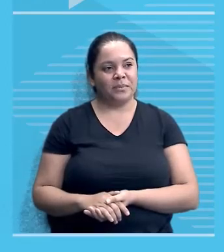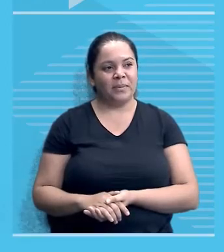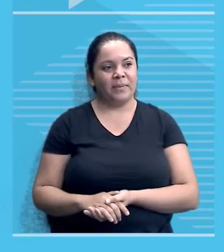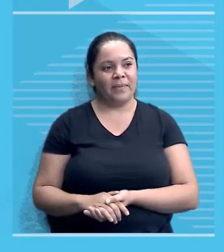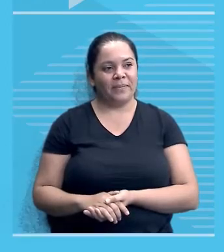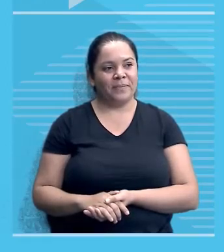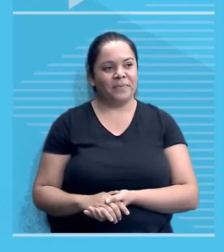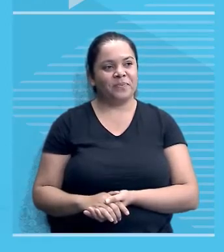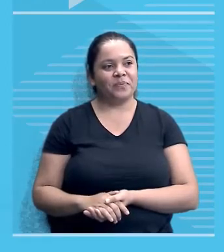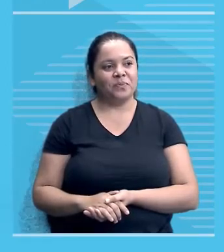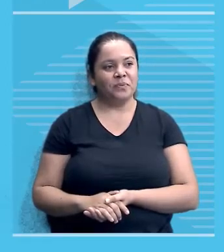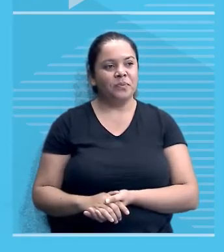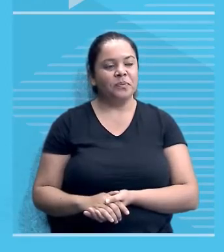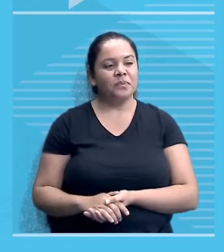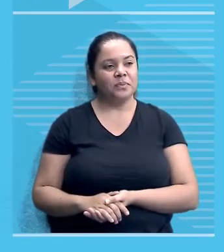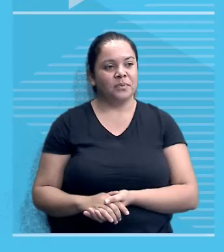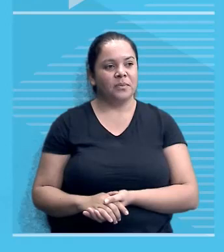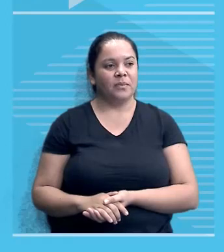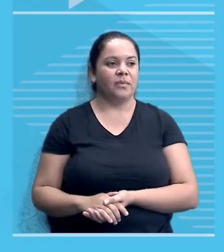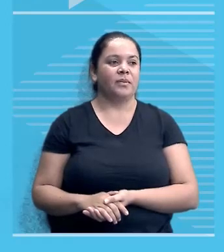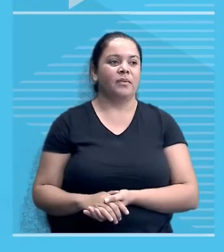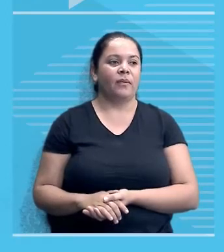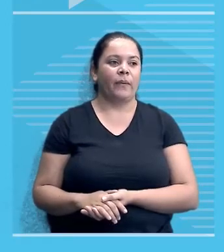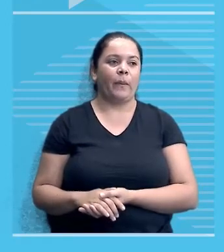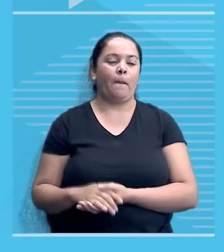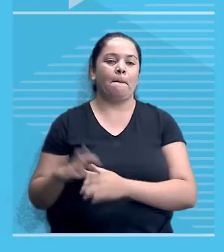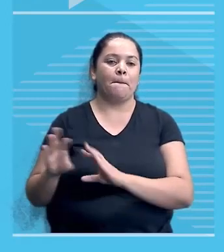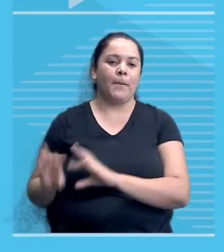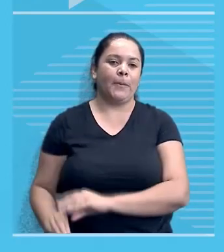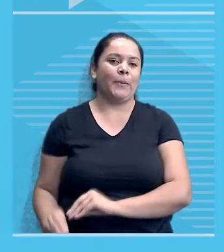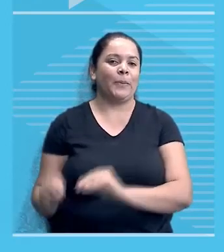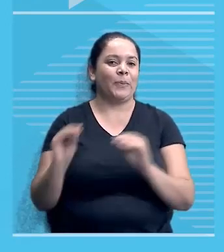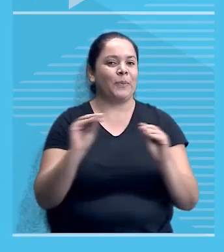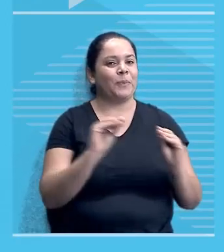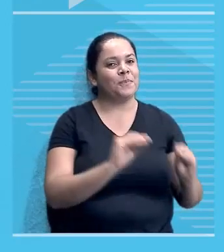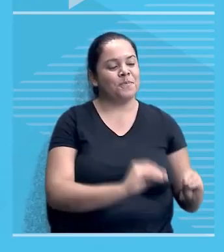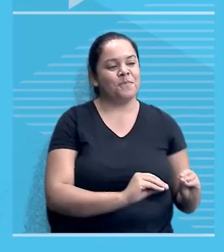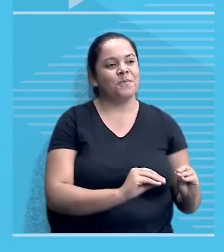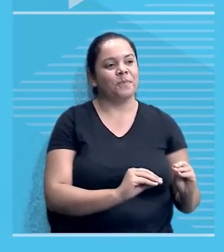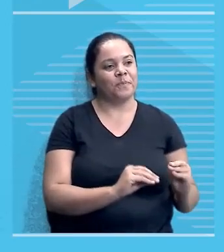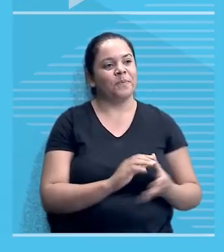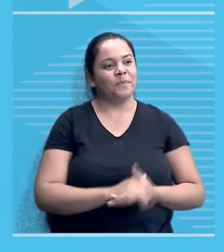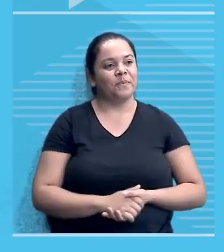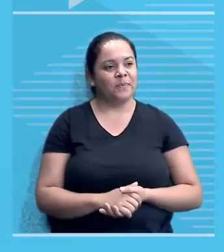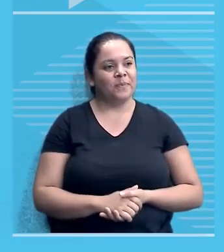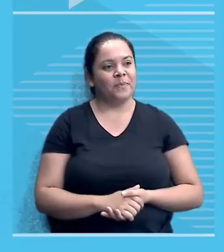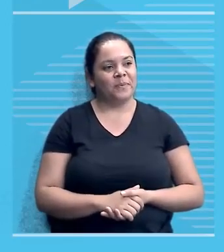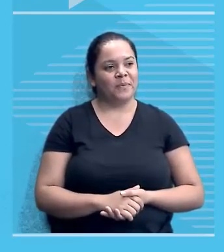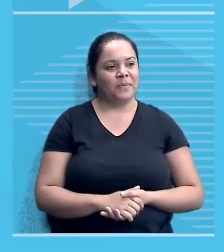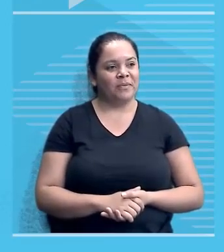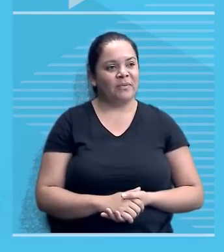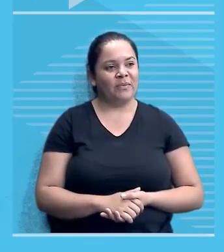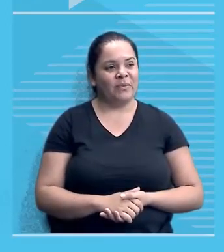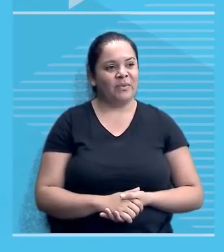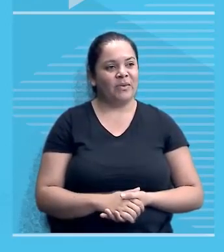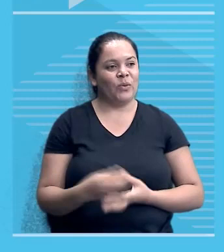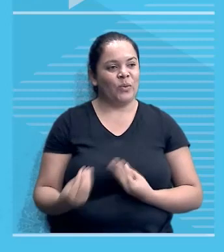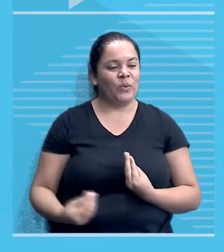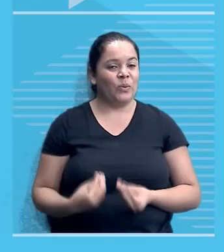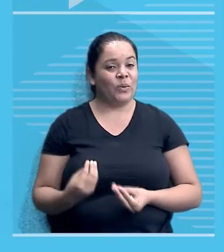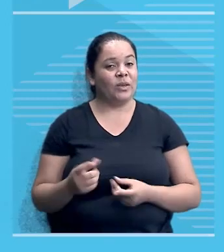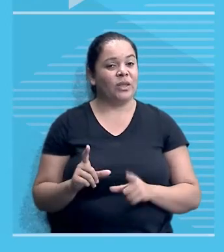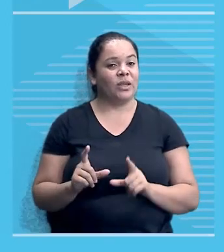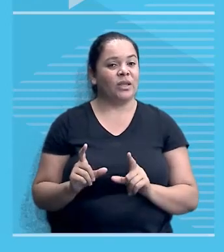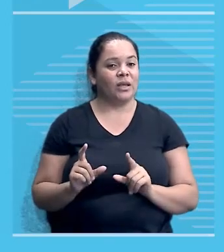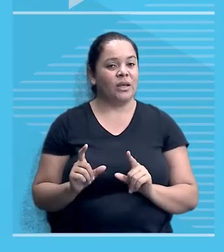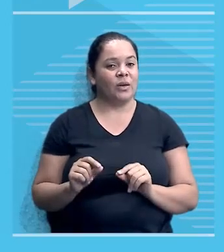migração Campo cidade ela deu Ou seja a migração Campo cidade não esqueçam chamado